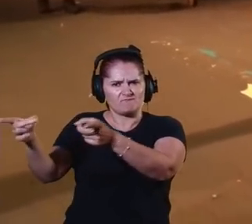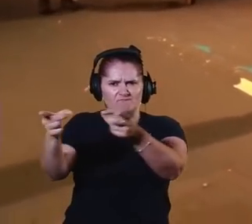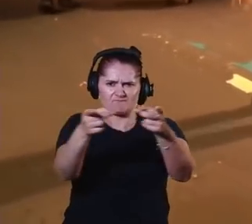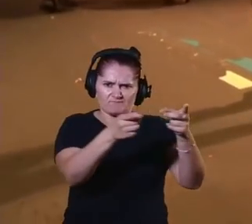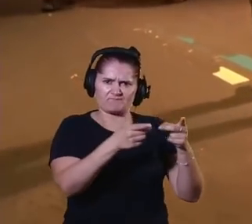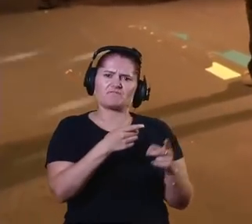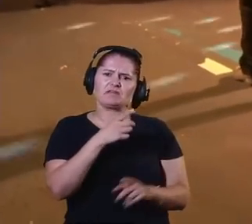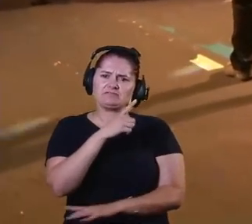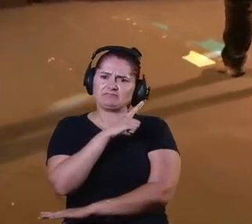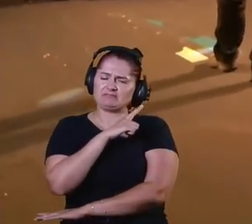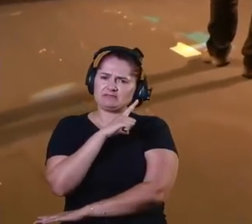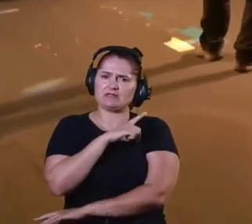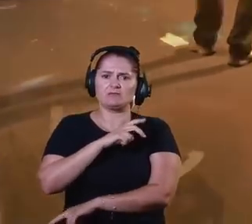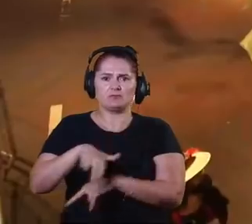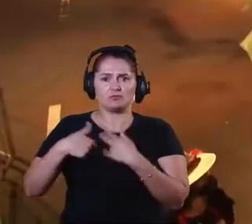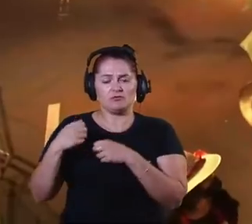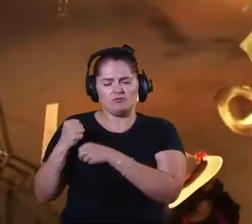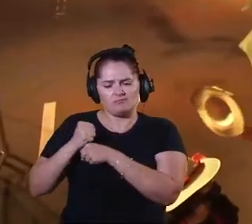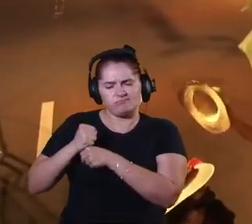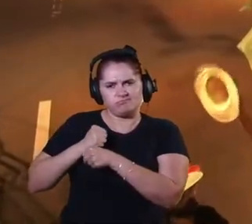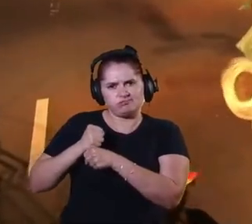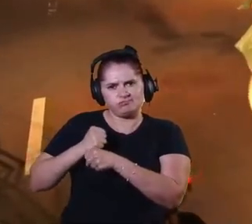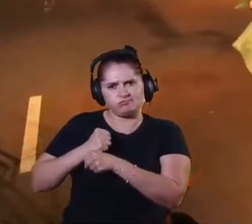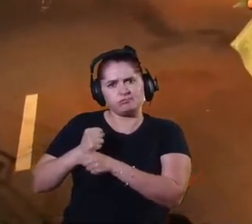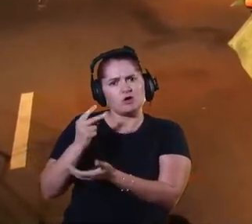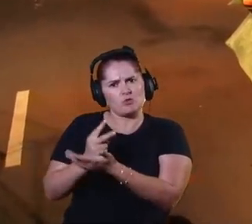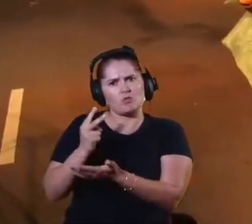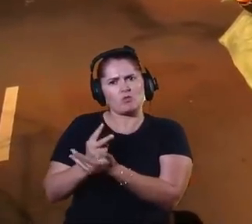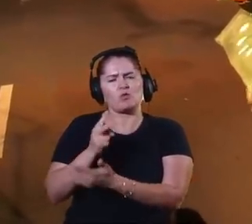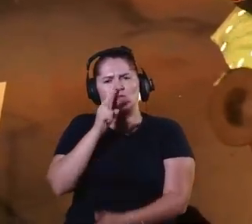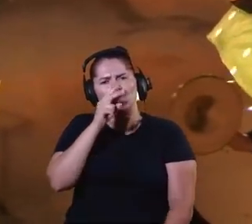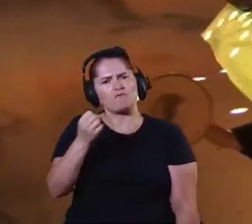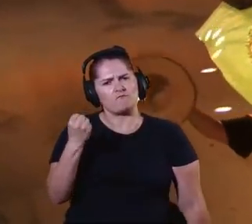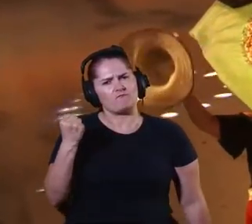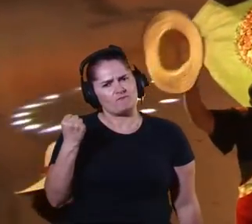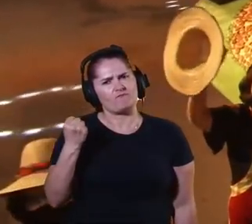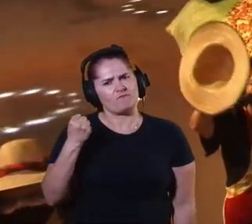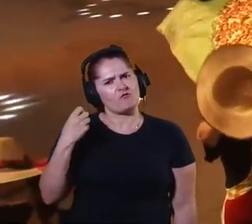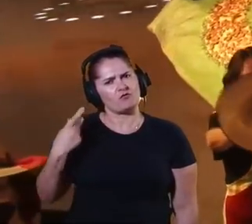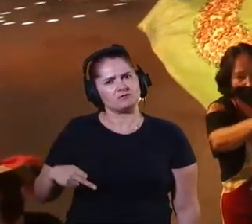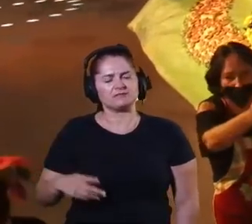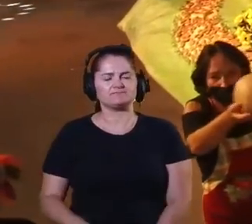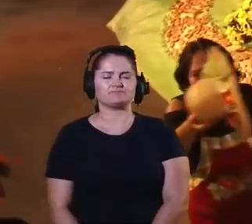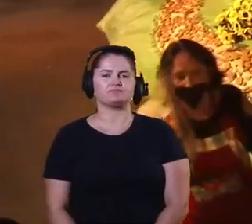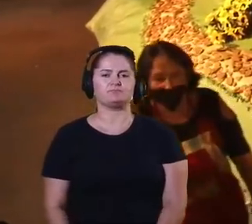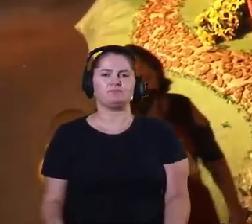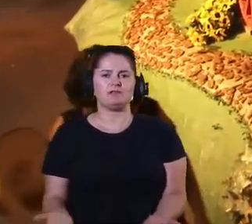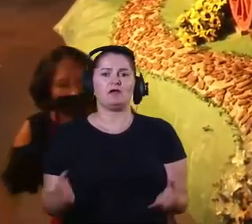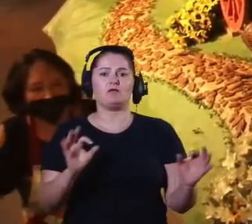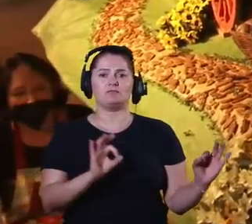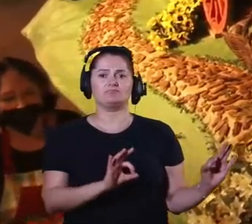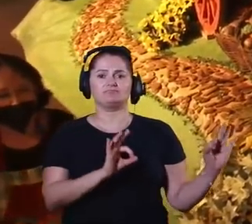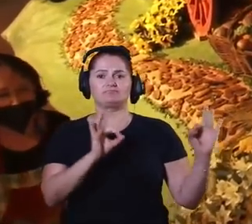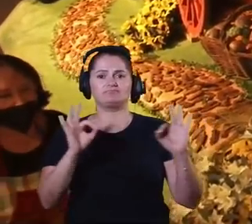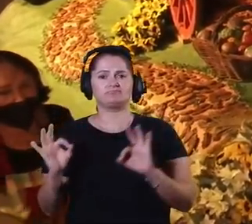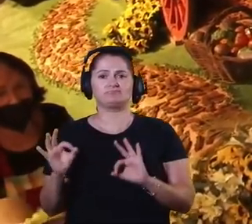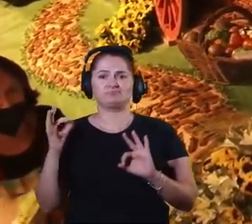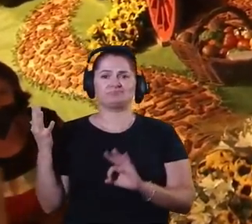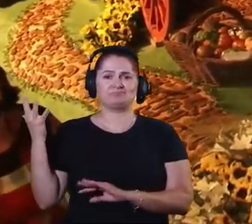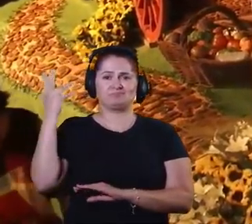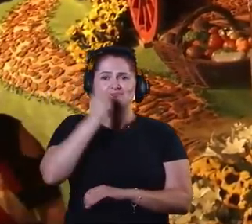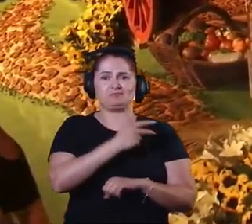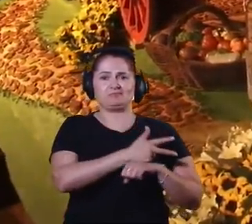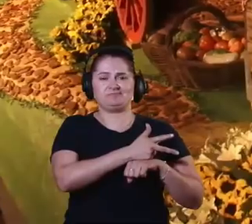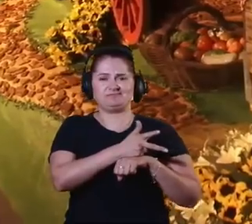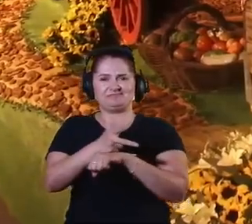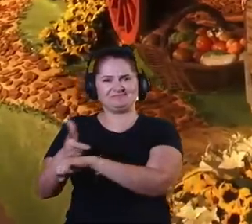passados diversos anos, ainda se mantém forte na nossa cidade. Vamos acompanhar um pouquinho das belas imagens, ou você tem algum registro